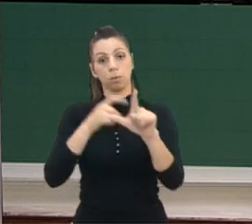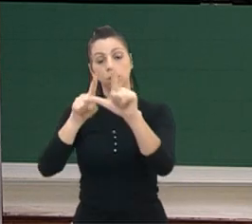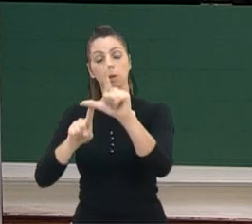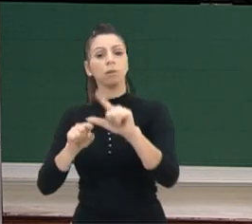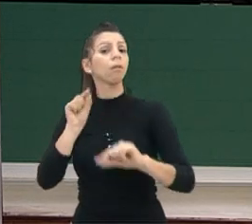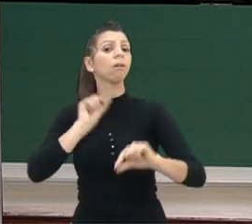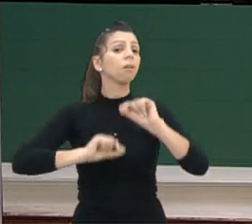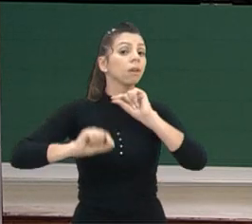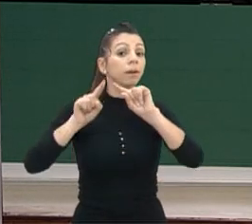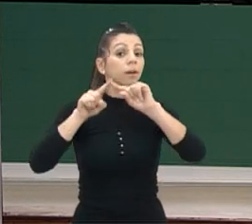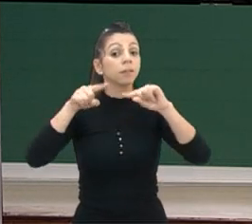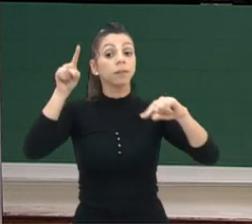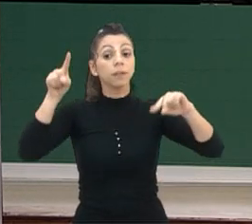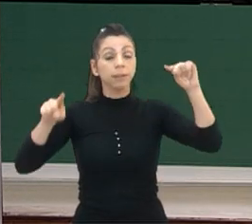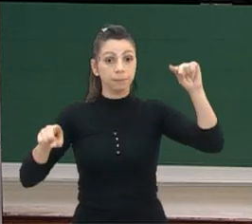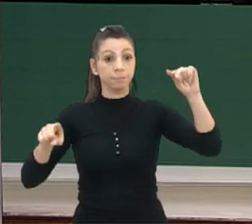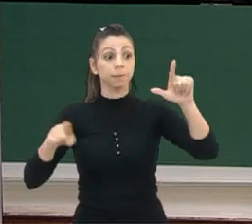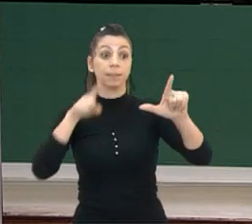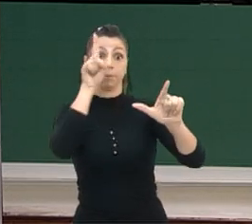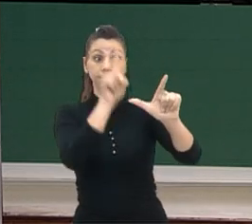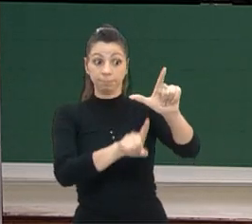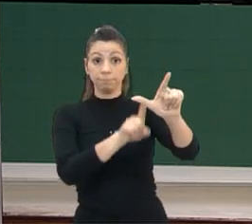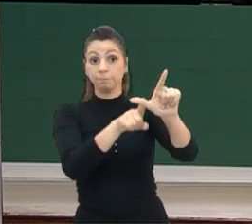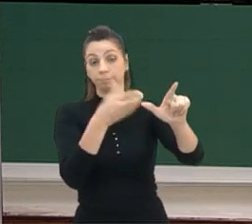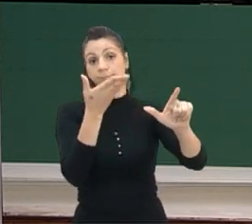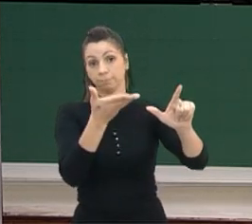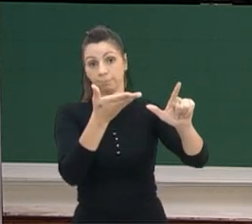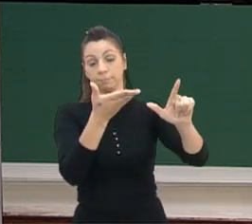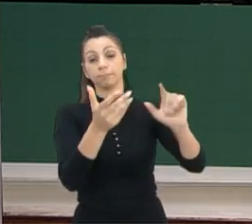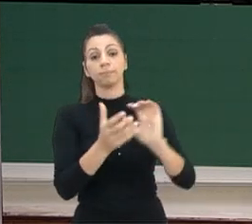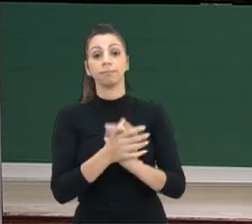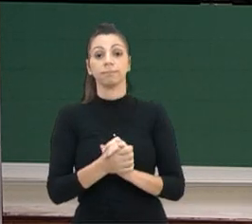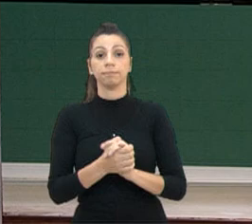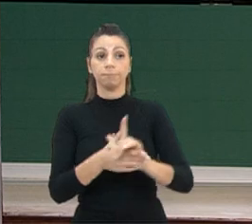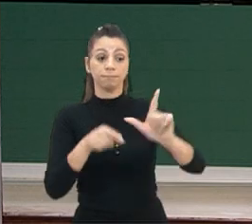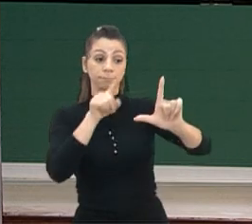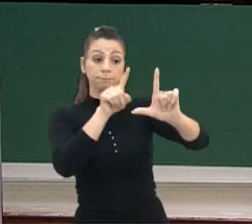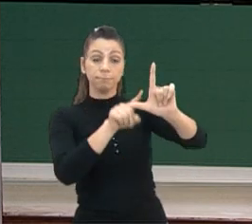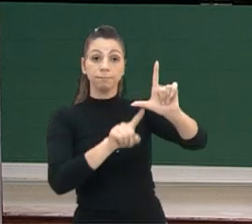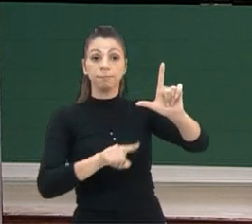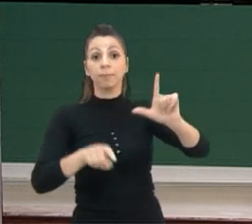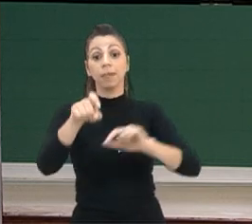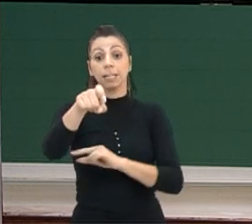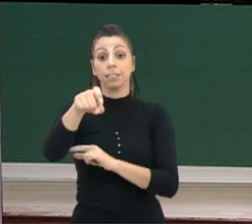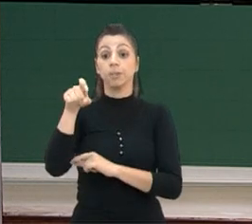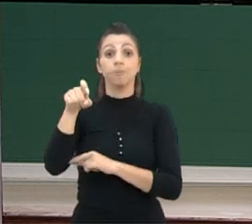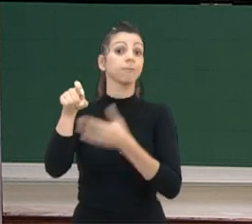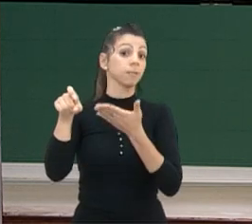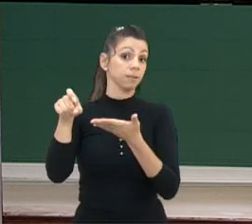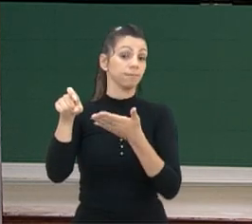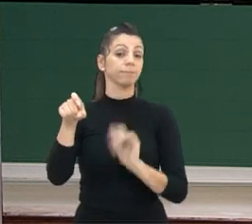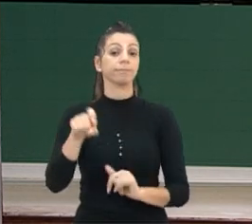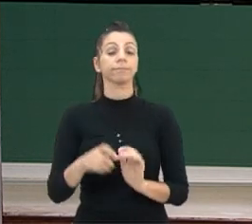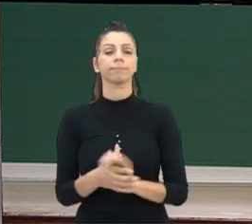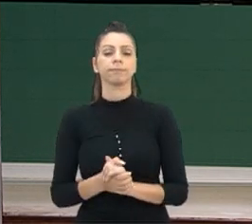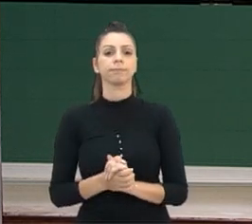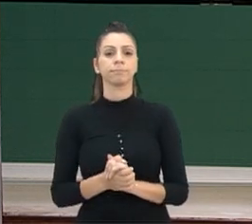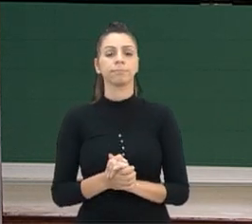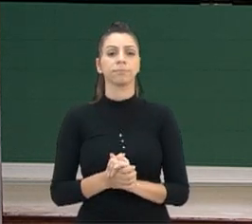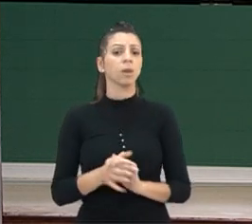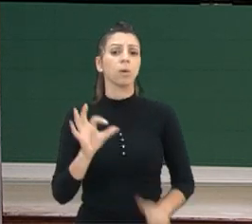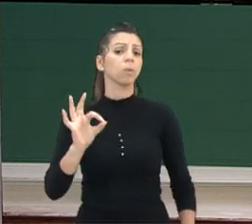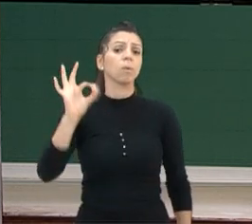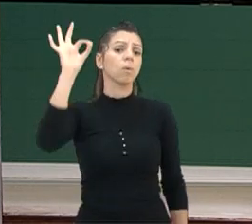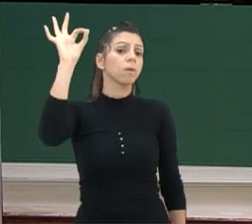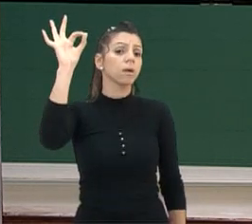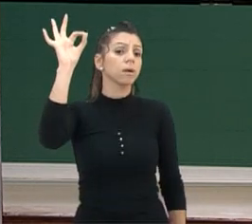variável? A variável é a letra. Então, nesse caso, a variável é x. E qual é o grau desse